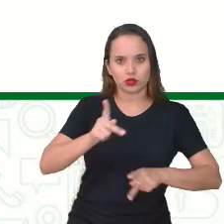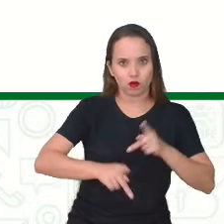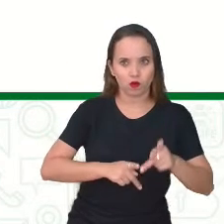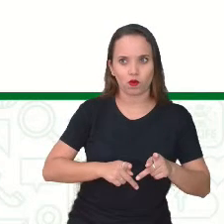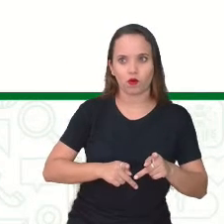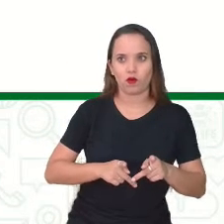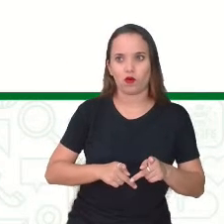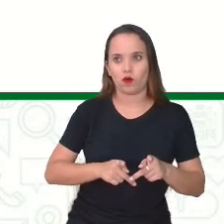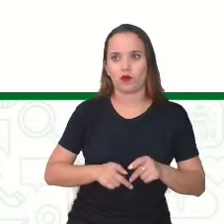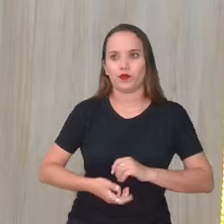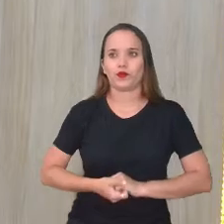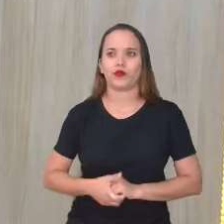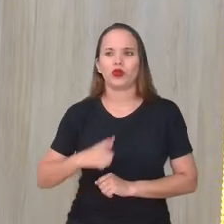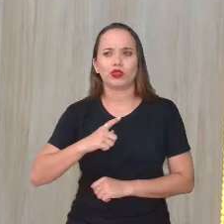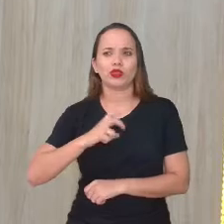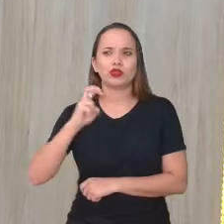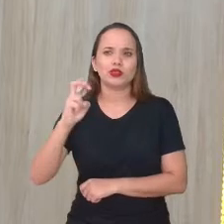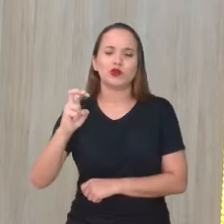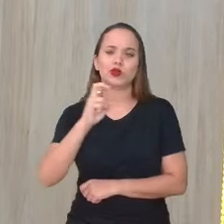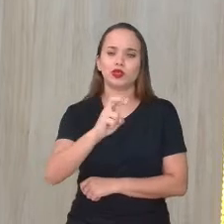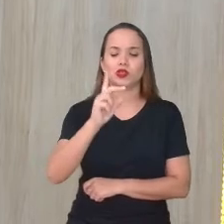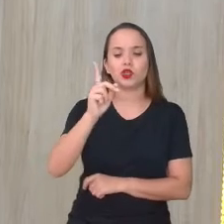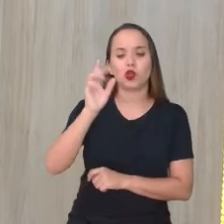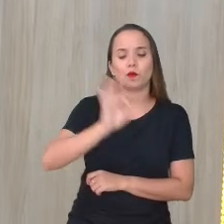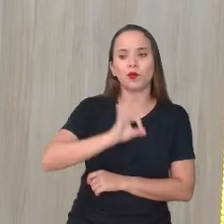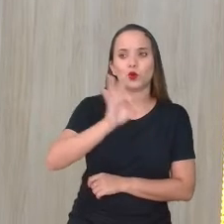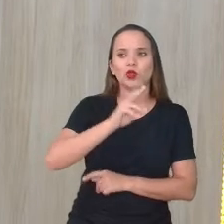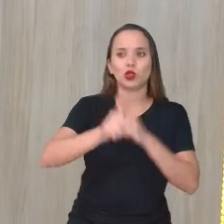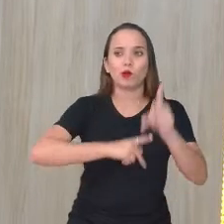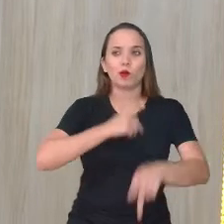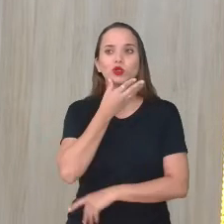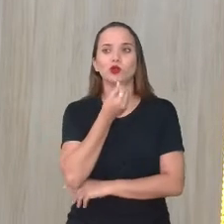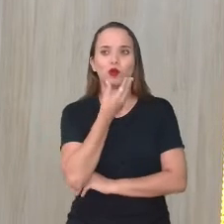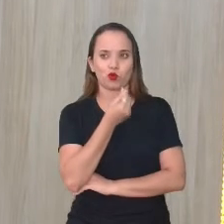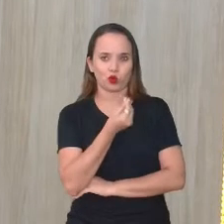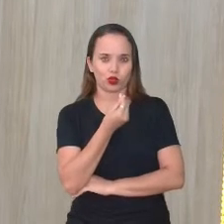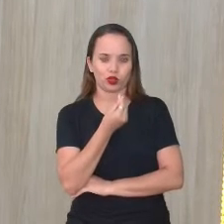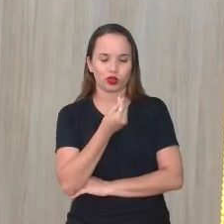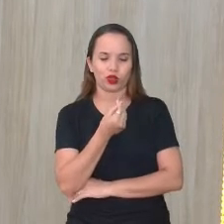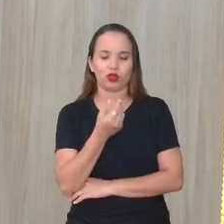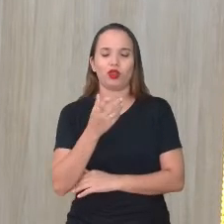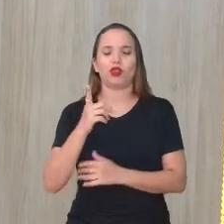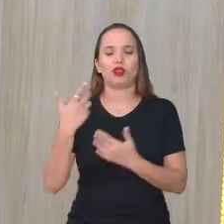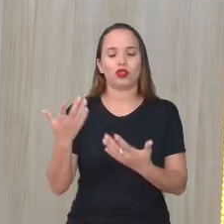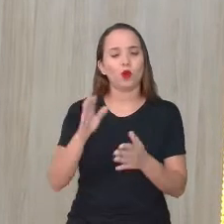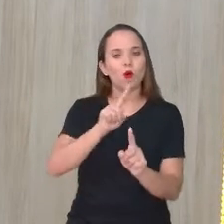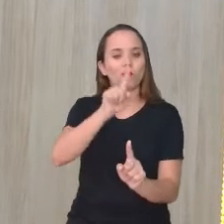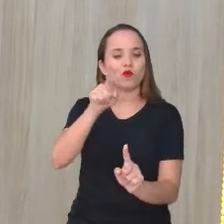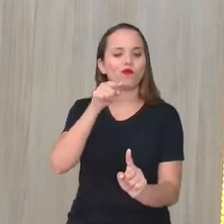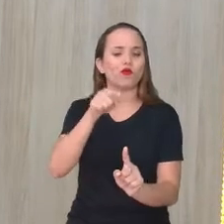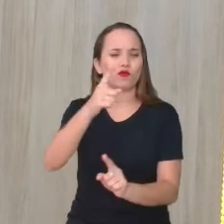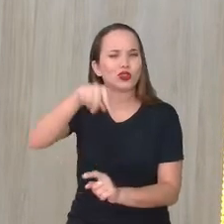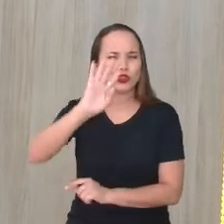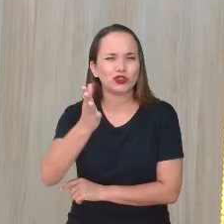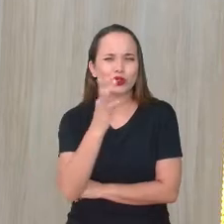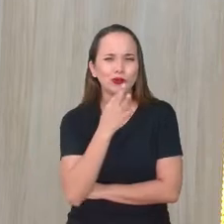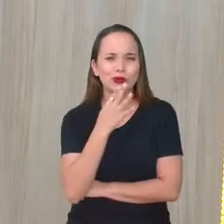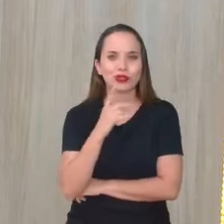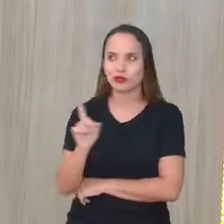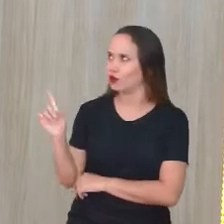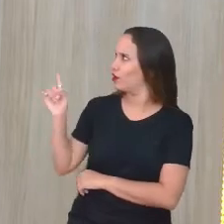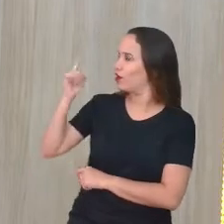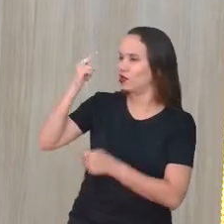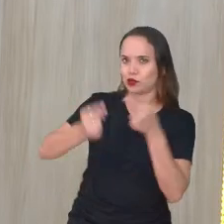masculina. Vocês conheciam essa política? Ela é super séria, gente. E ela é voltada especificamente para